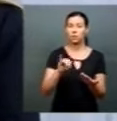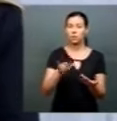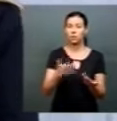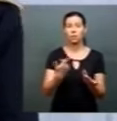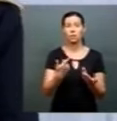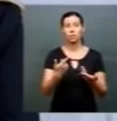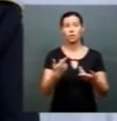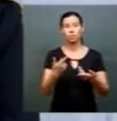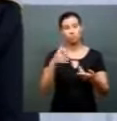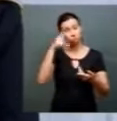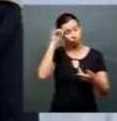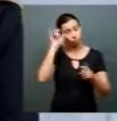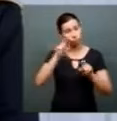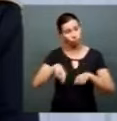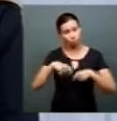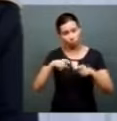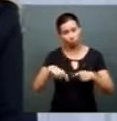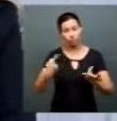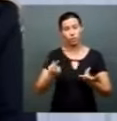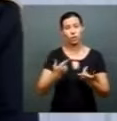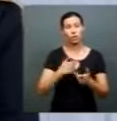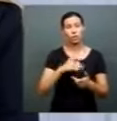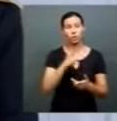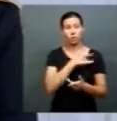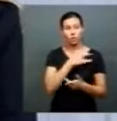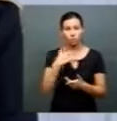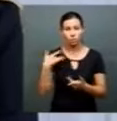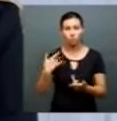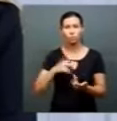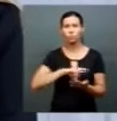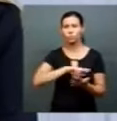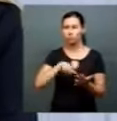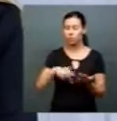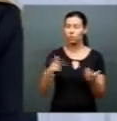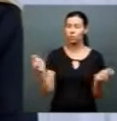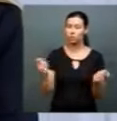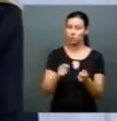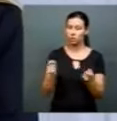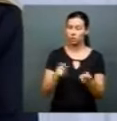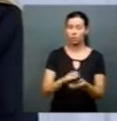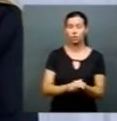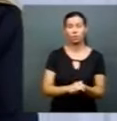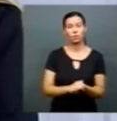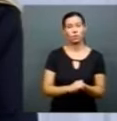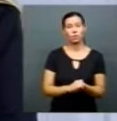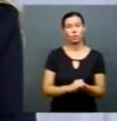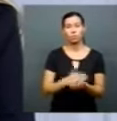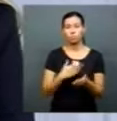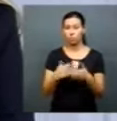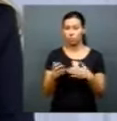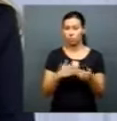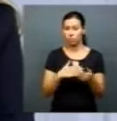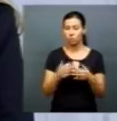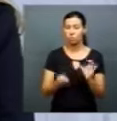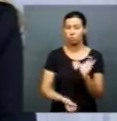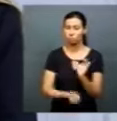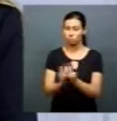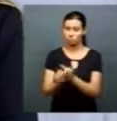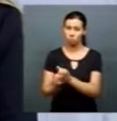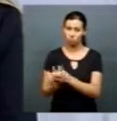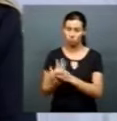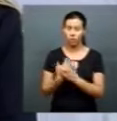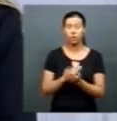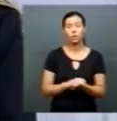da saúde. Né? Em qualquer segmento, você pode se criar uma startup, né? Para resolver